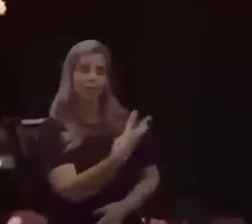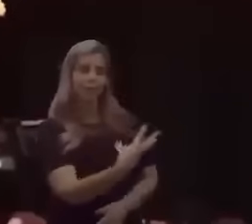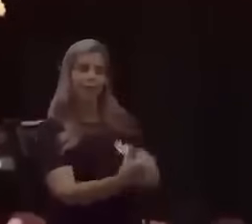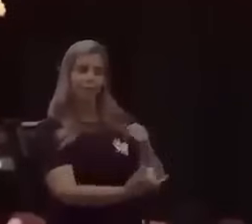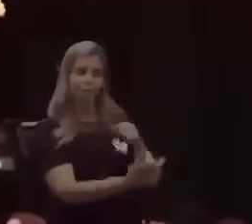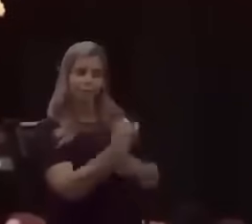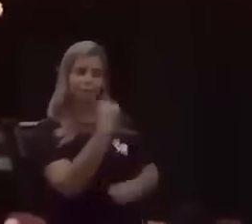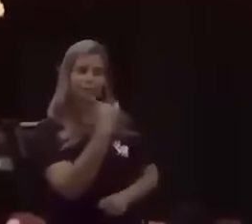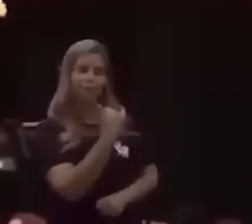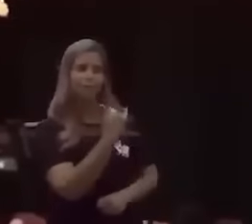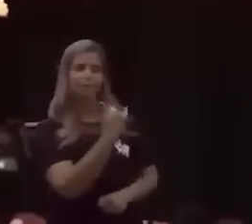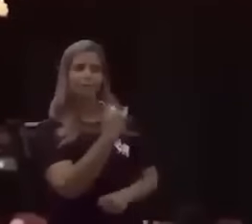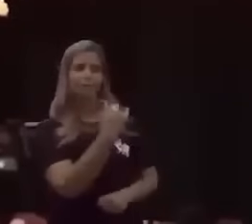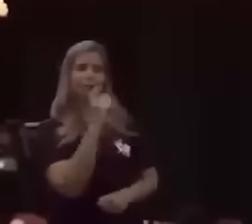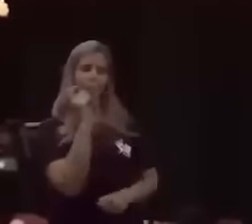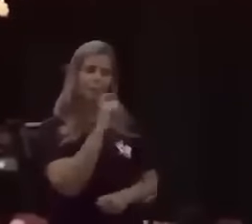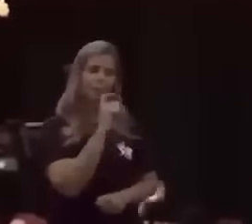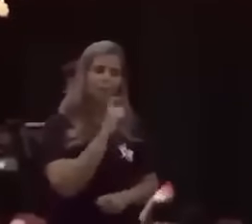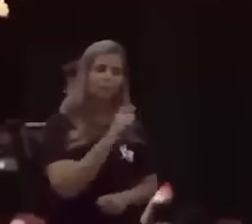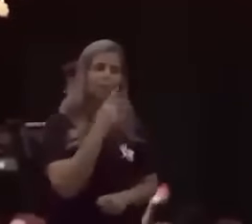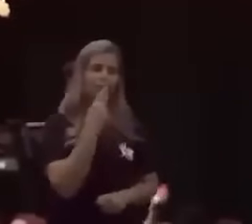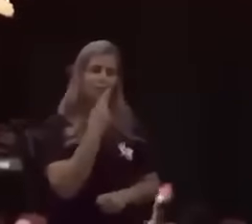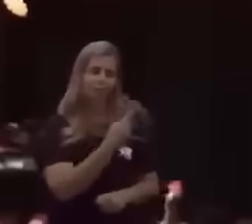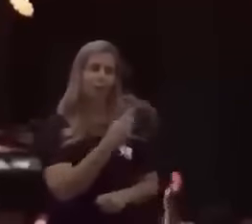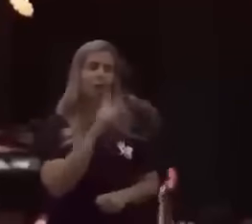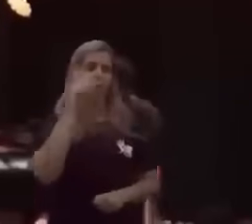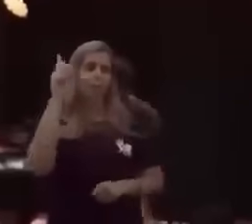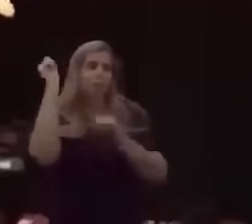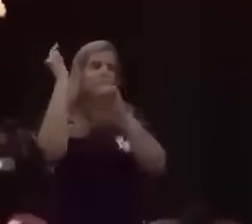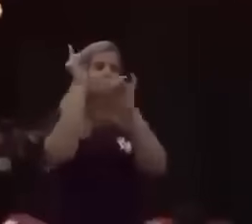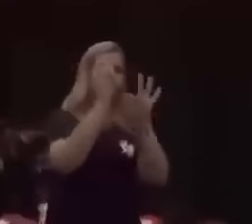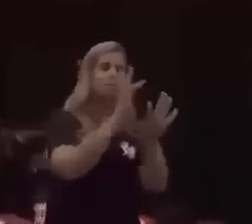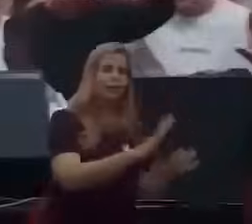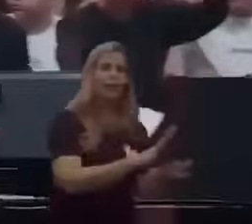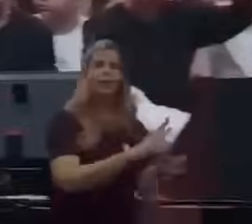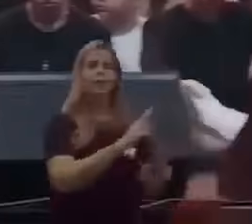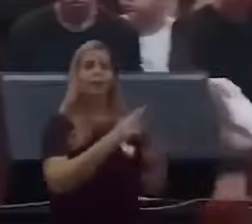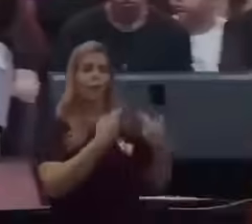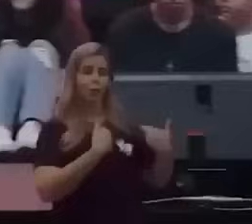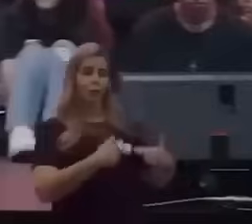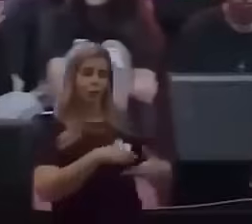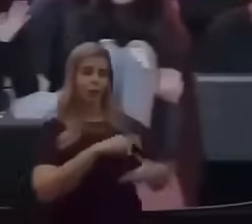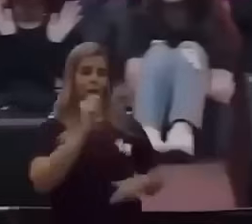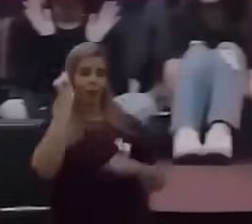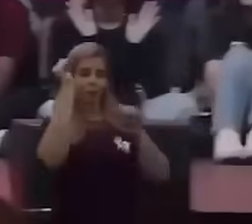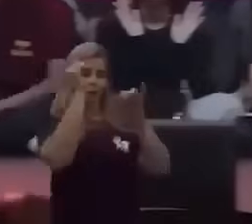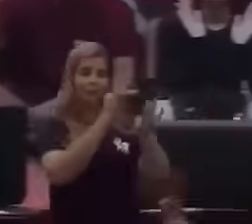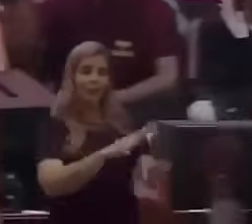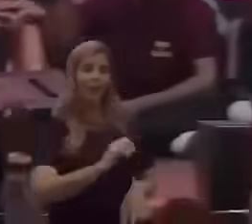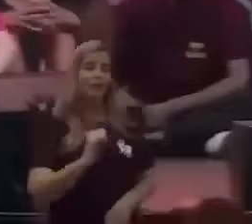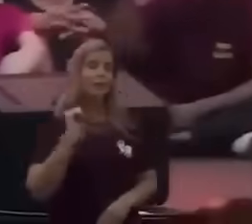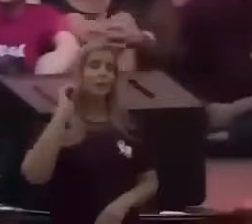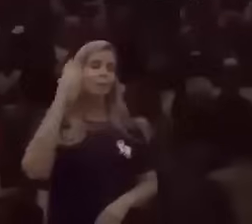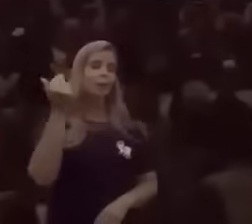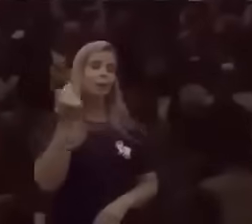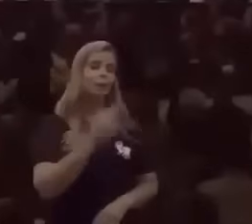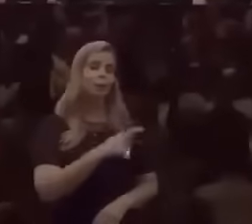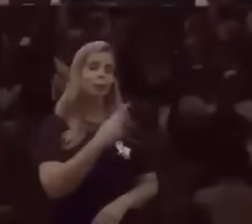terceira vez, pois a minha graça é suficiente para restaurar você. Ô Pedro, a minha graça é maior do que o seu